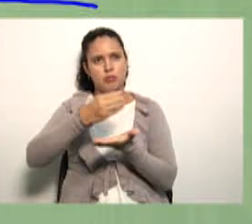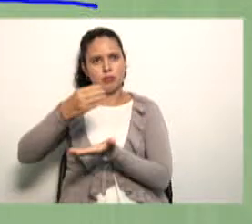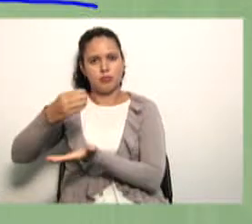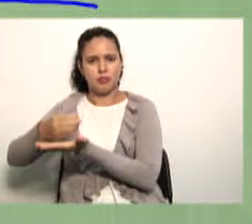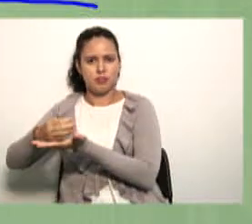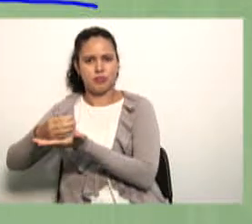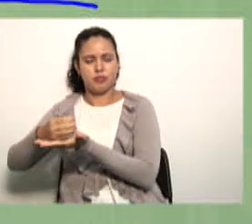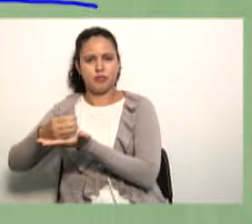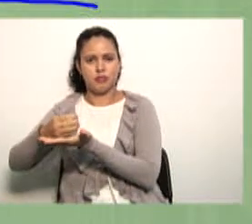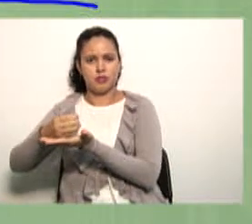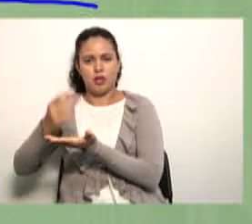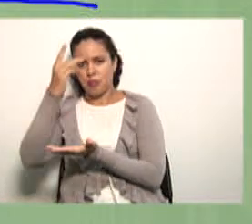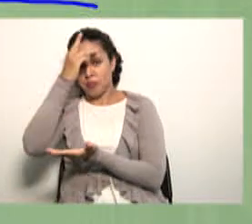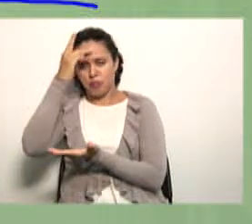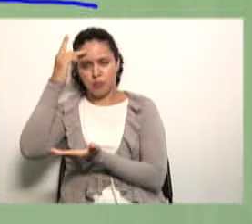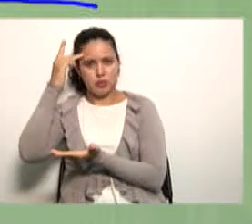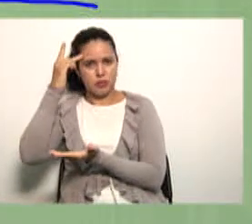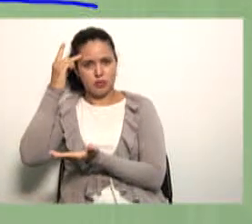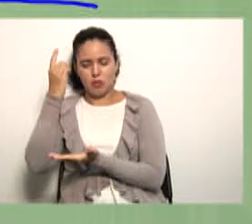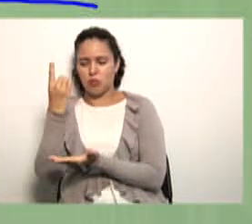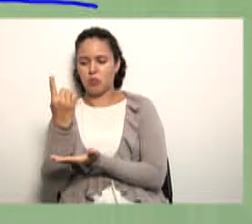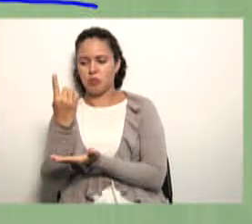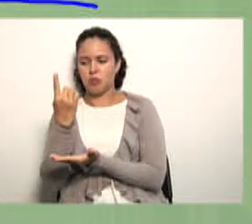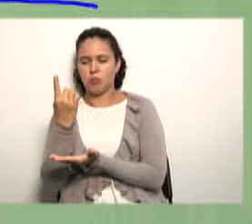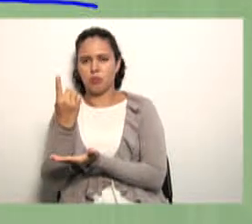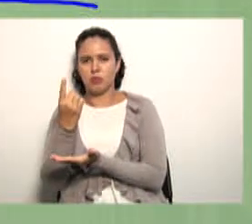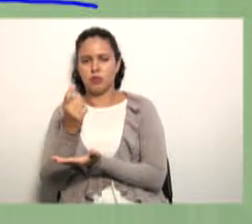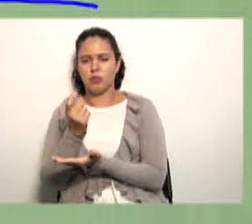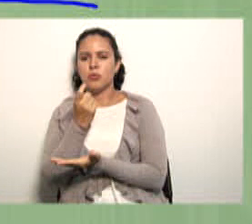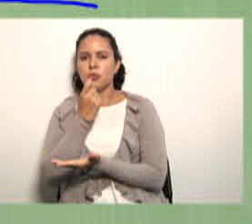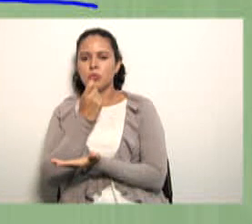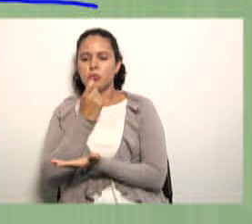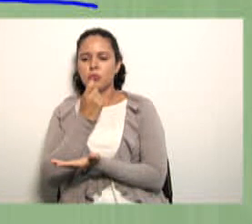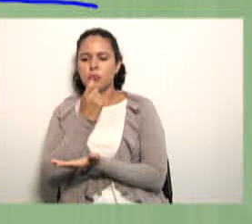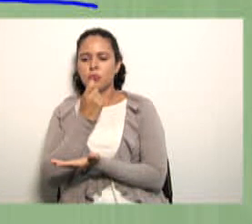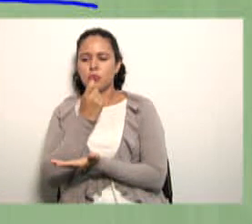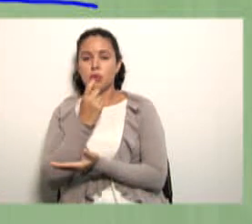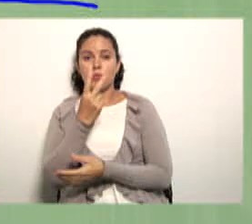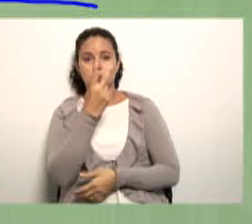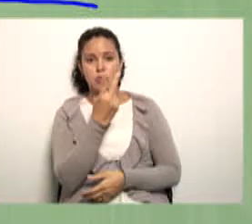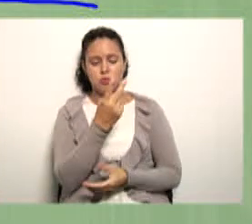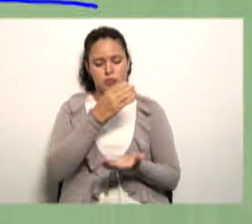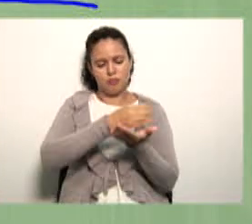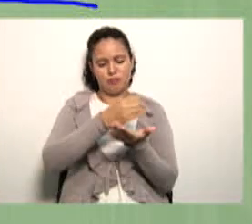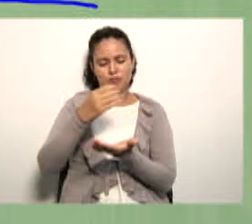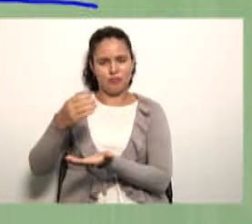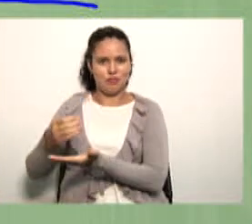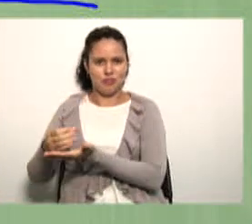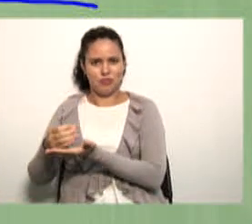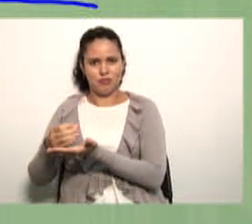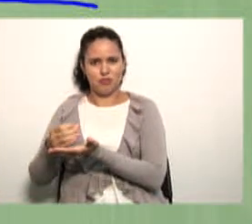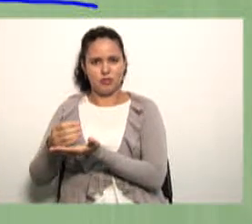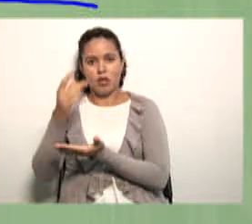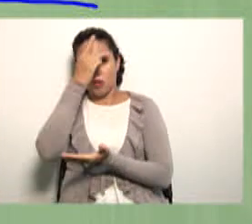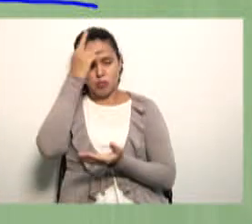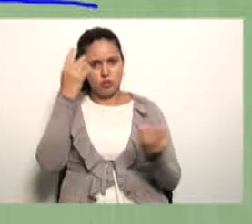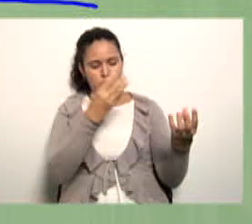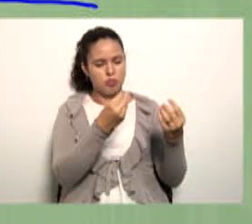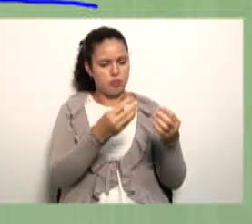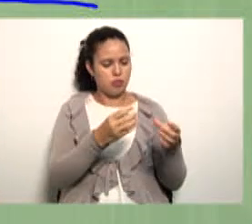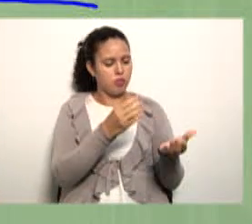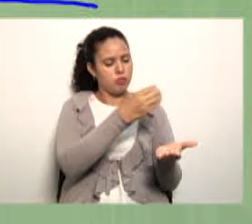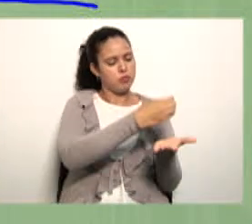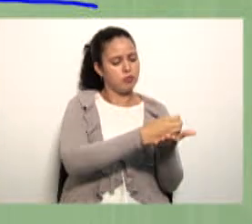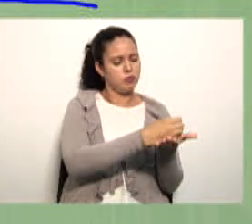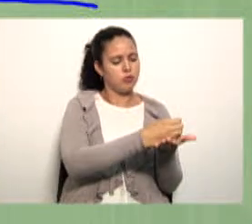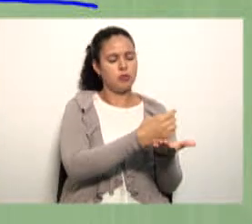dos 2 copos e a gente tem um grupo de pessoas bebendo de um só copo. E aqui, isso aqui